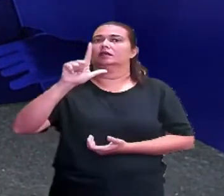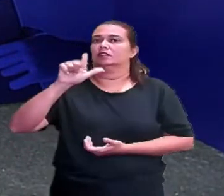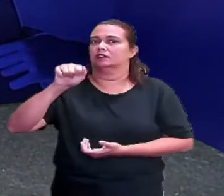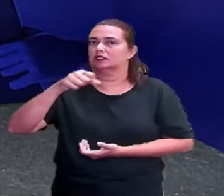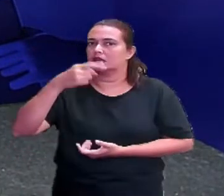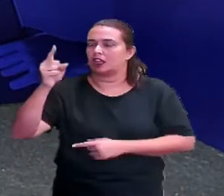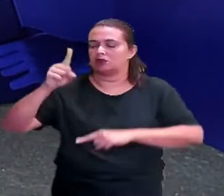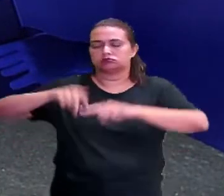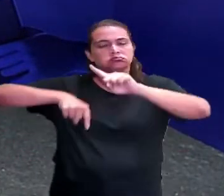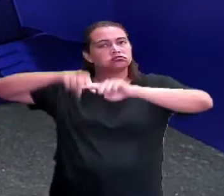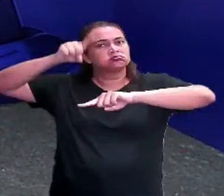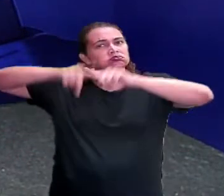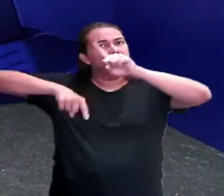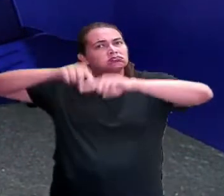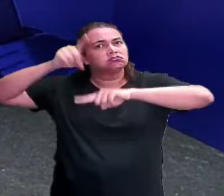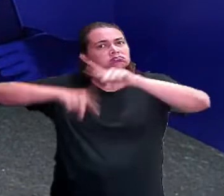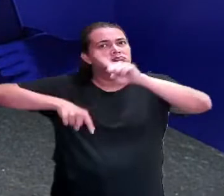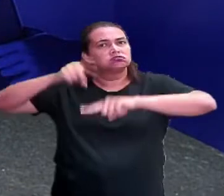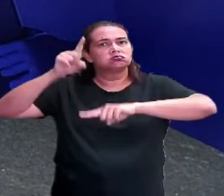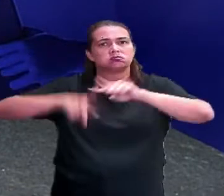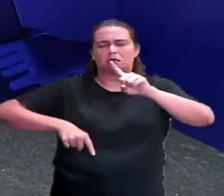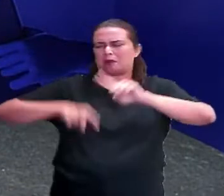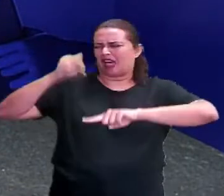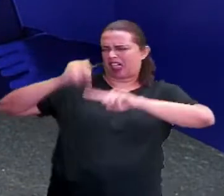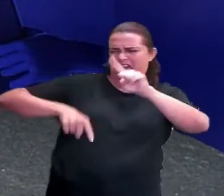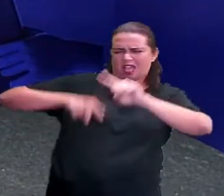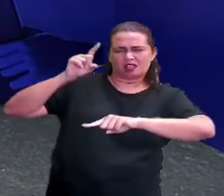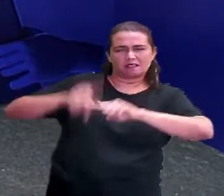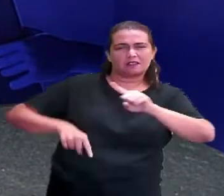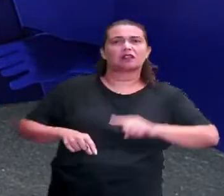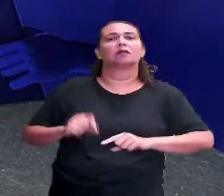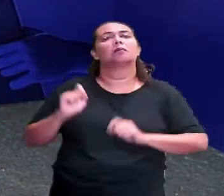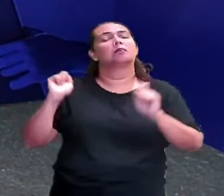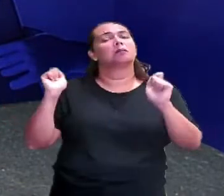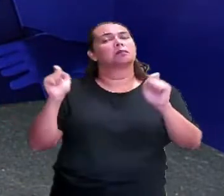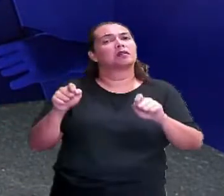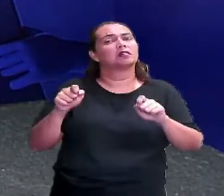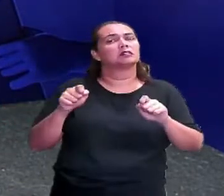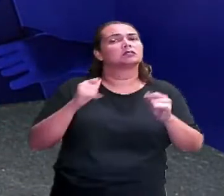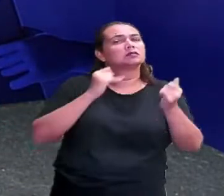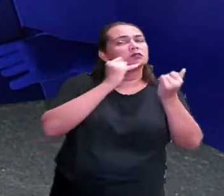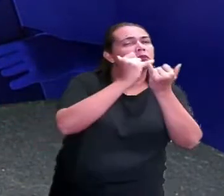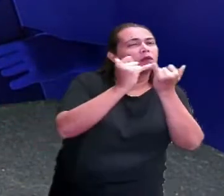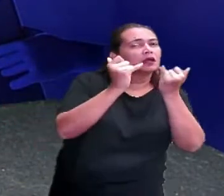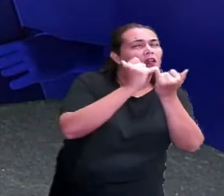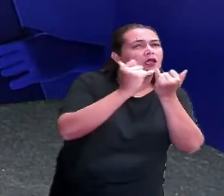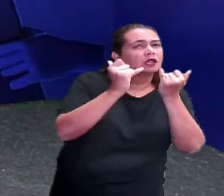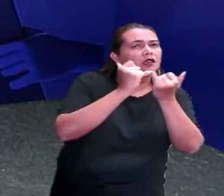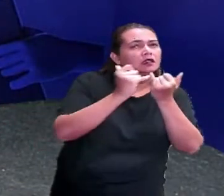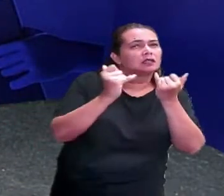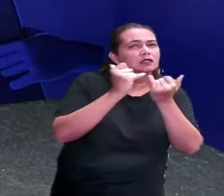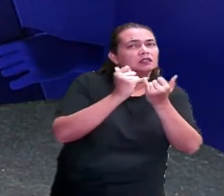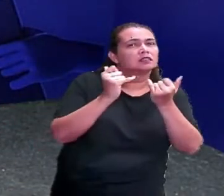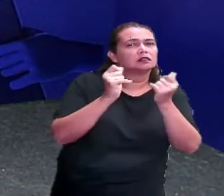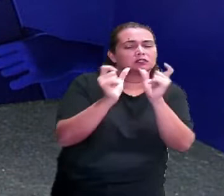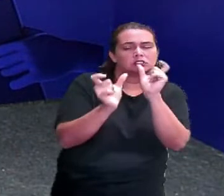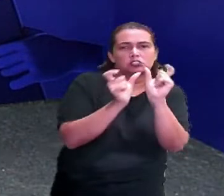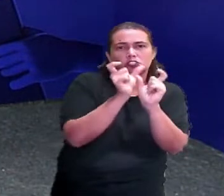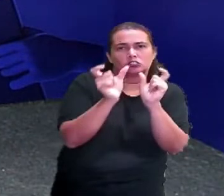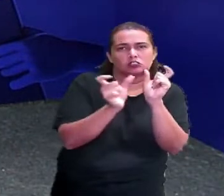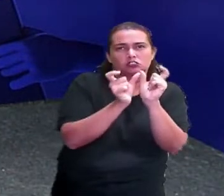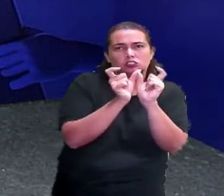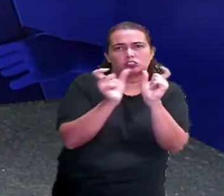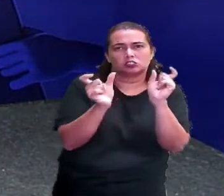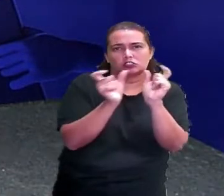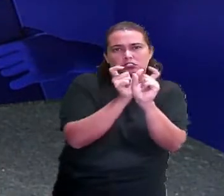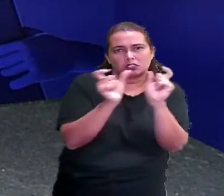por vezes como sinônimo de gíria, outras vezes ele é classificado como uma forma de gíria mais grosseira